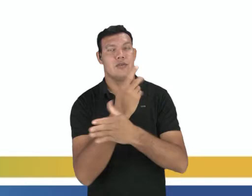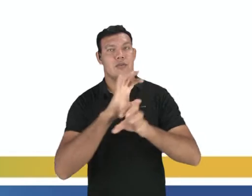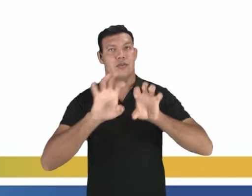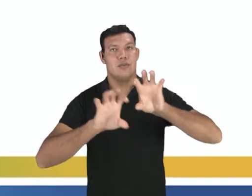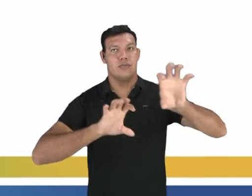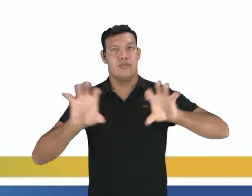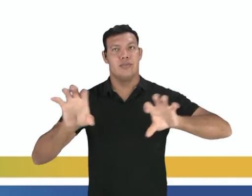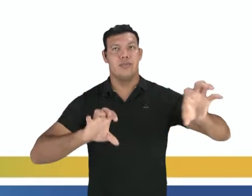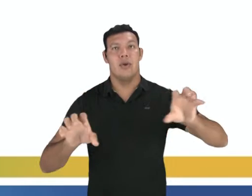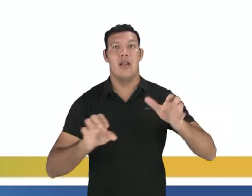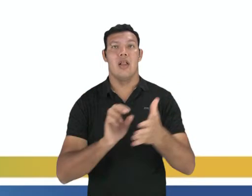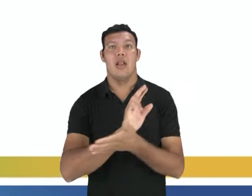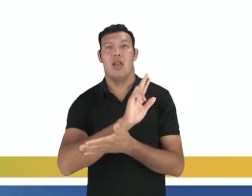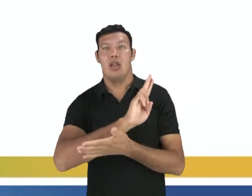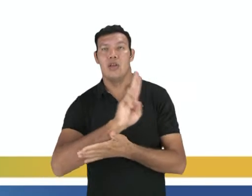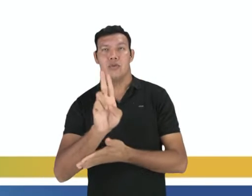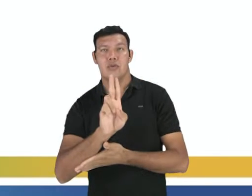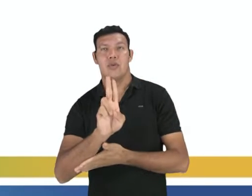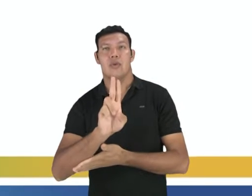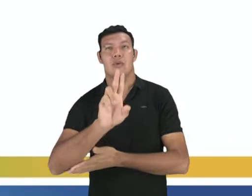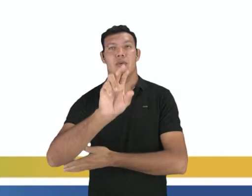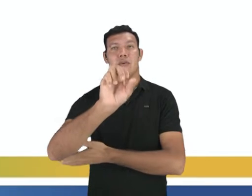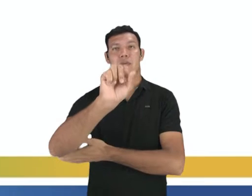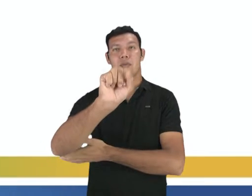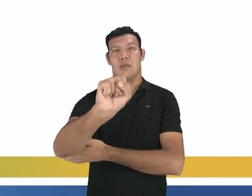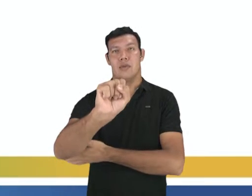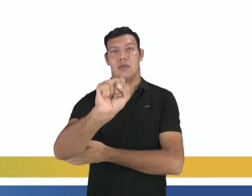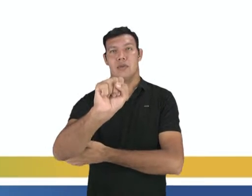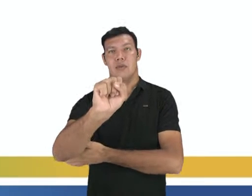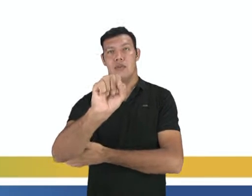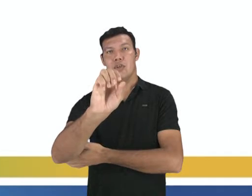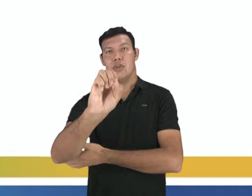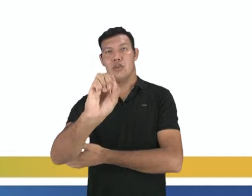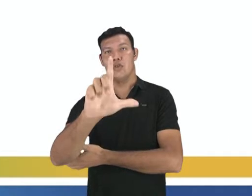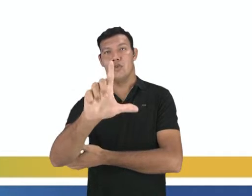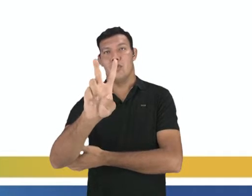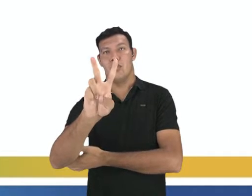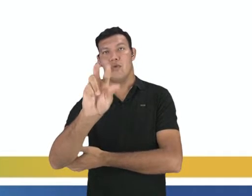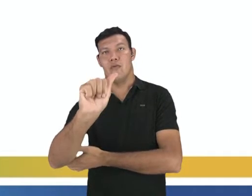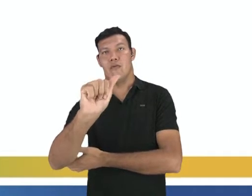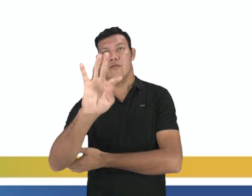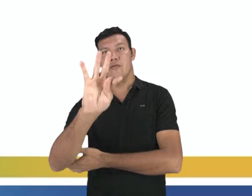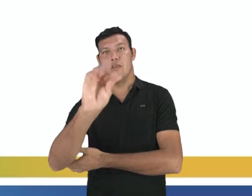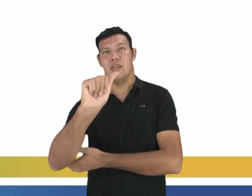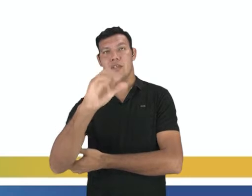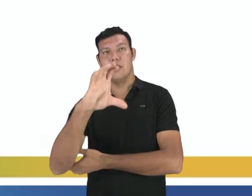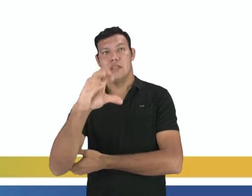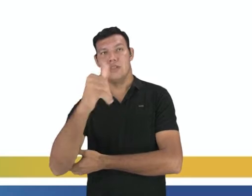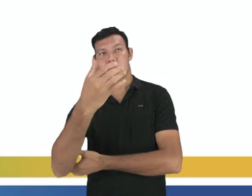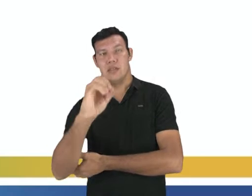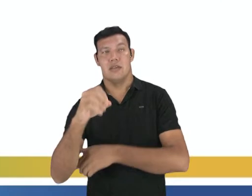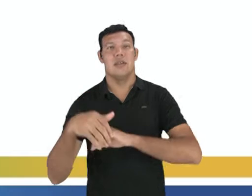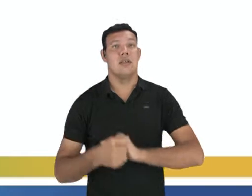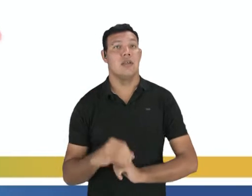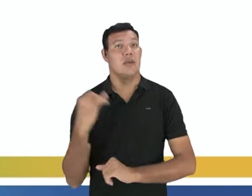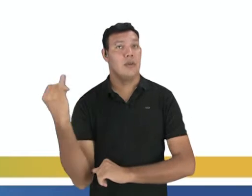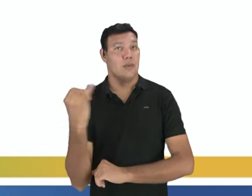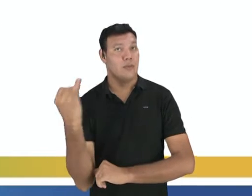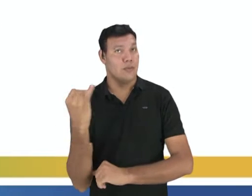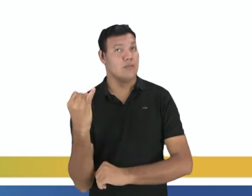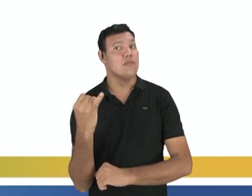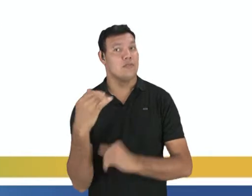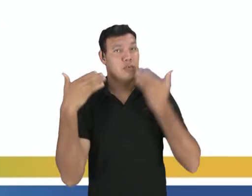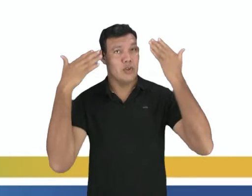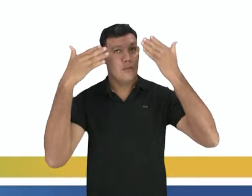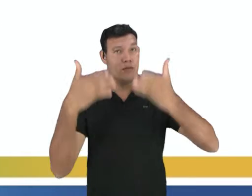solvatação. É importante ressaltar que apenas substâncias iônicas, como os sais e